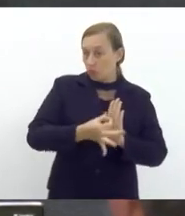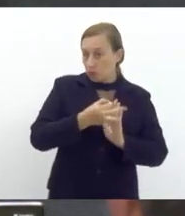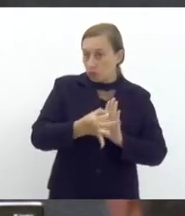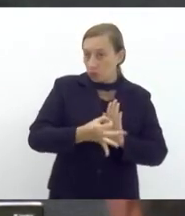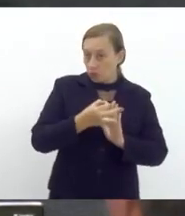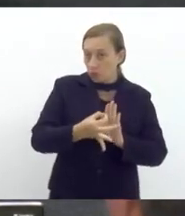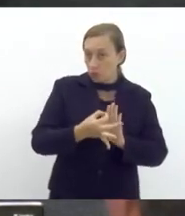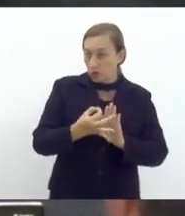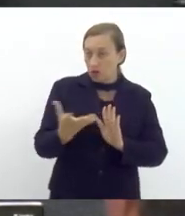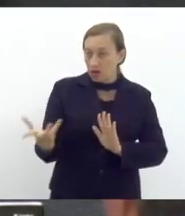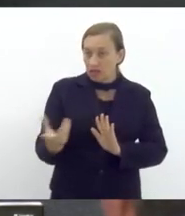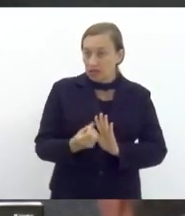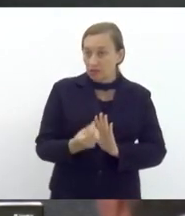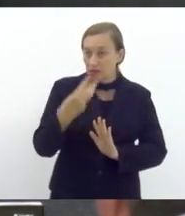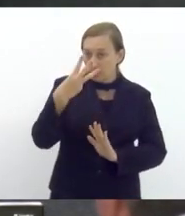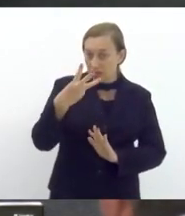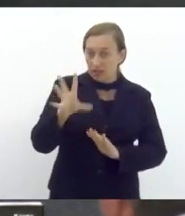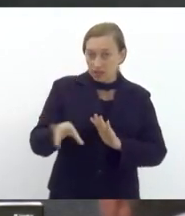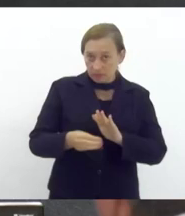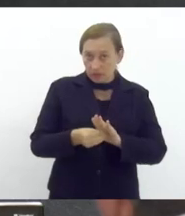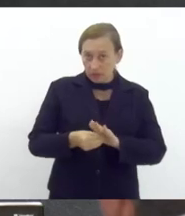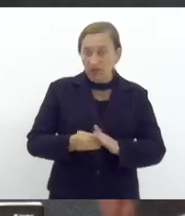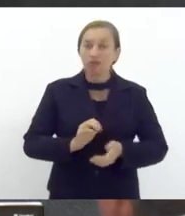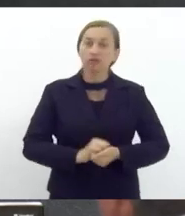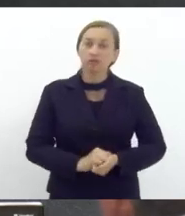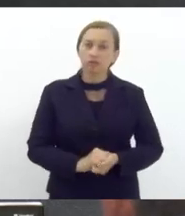acolheu três emendas